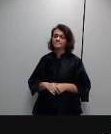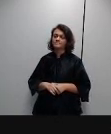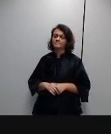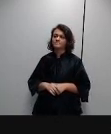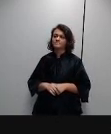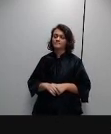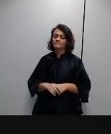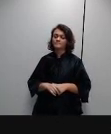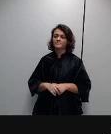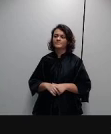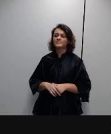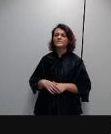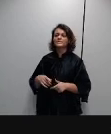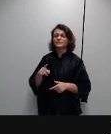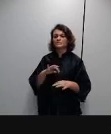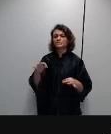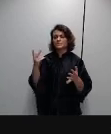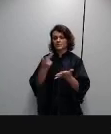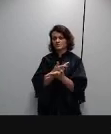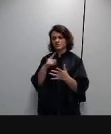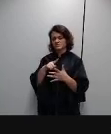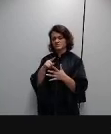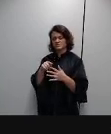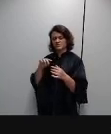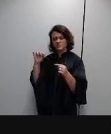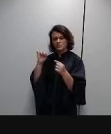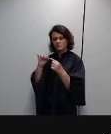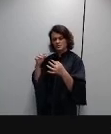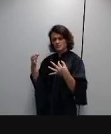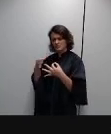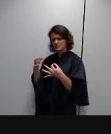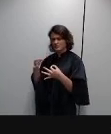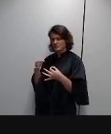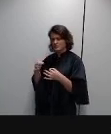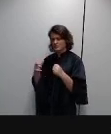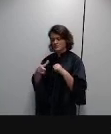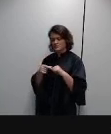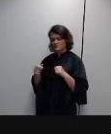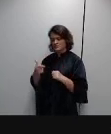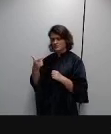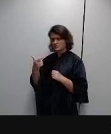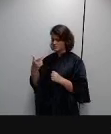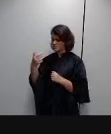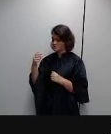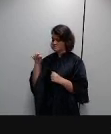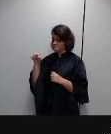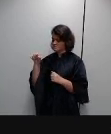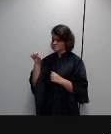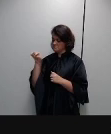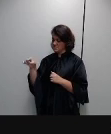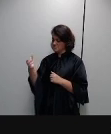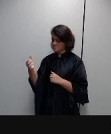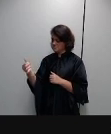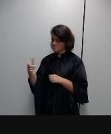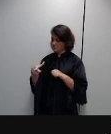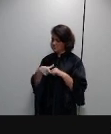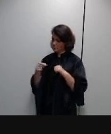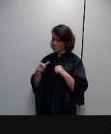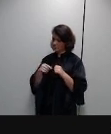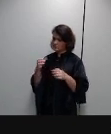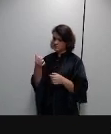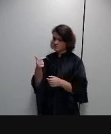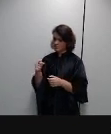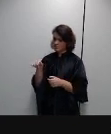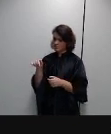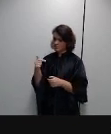circunstância se amolda perfeitamente ao que dispõe o artigo 265 esses quatro letras do código 73 que prevê a chamada